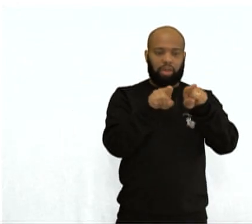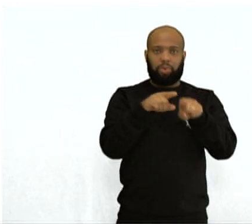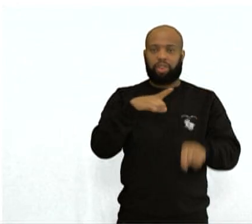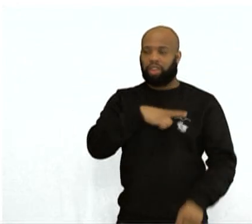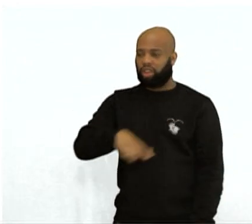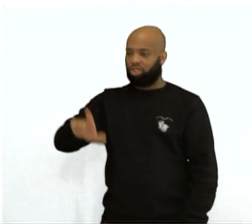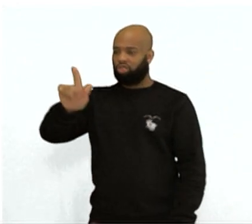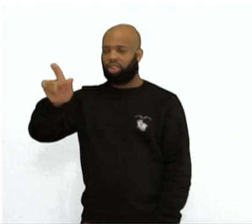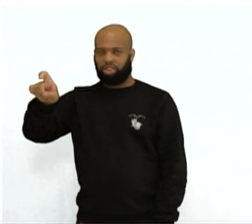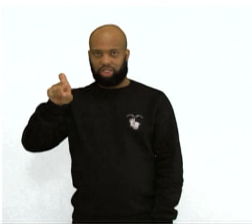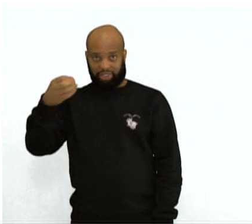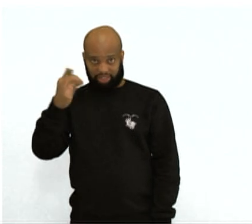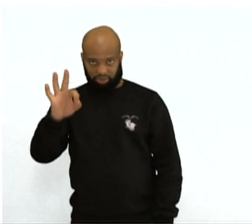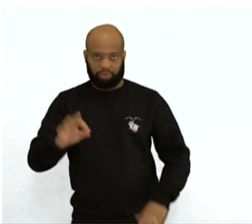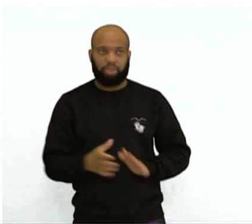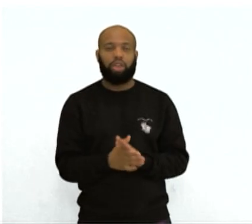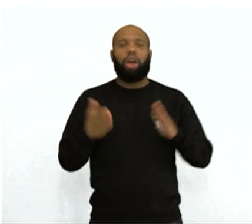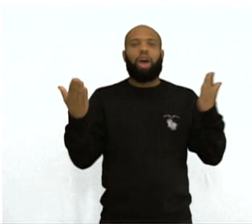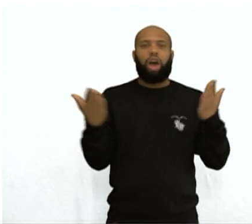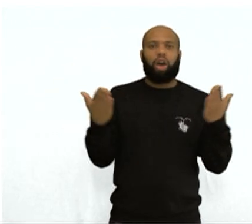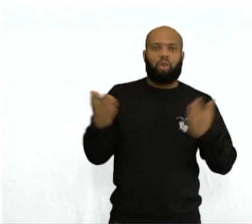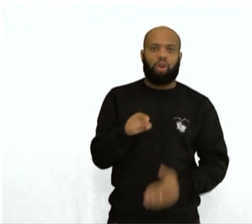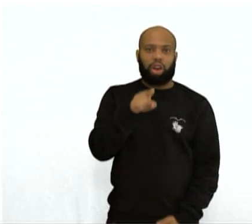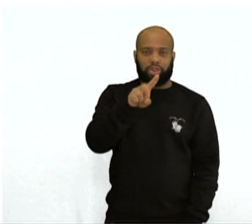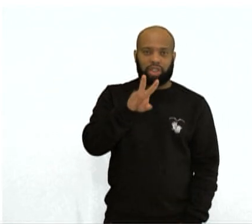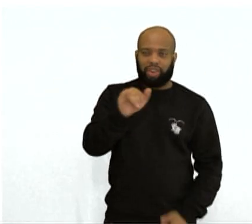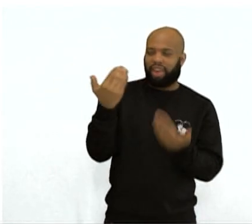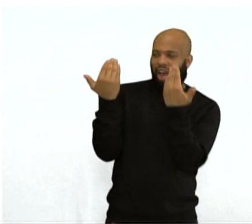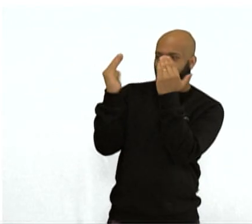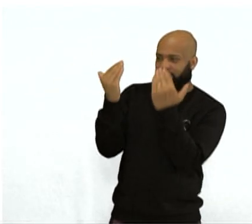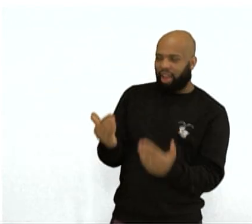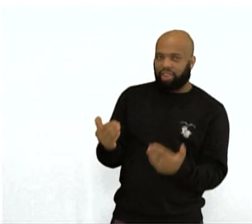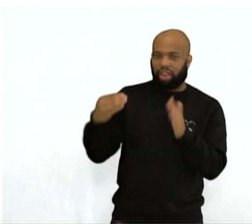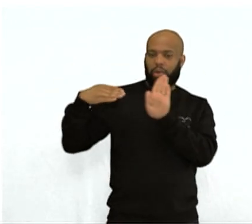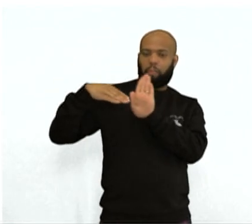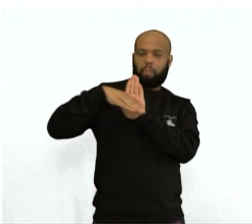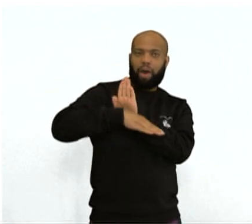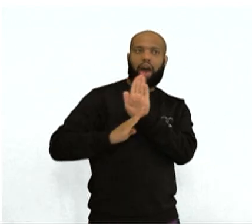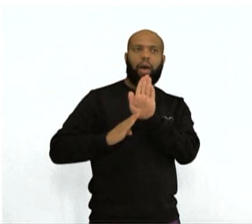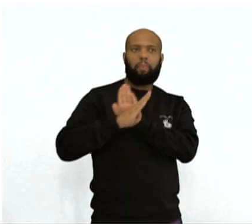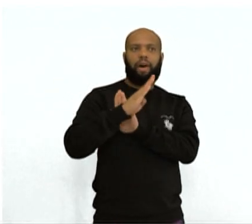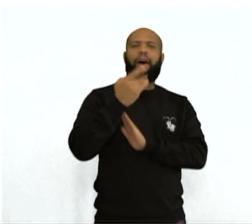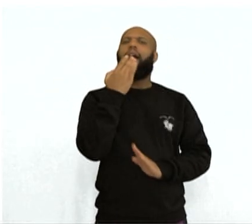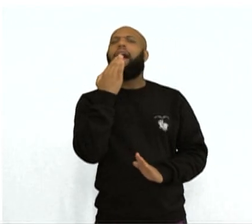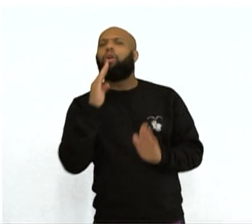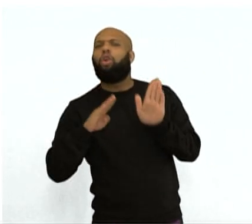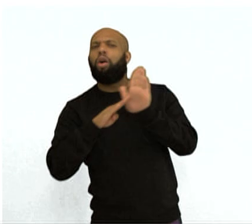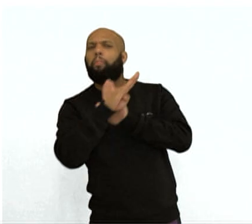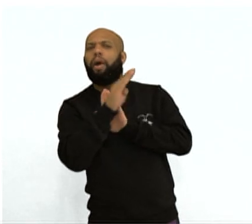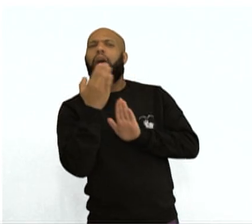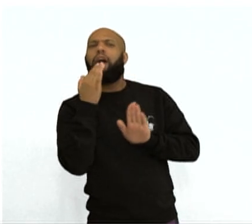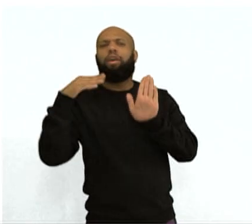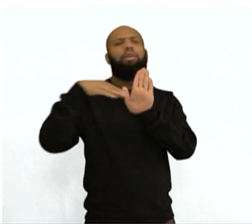x, tá? Então, analise separadamente se elas são crescente ou decrescente. O que vocês